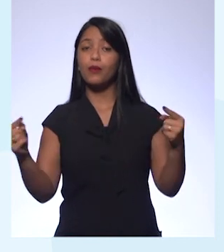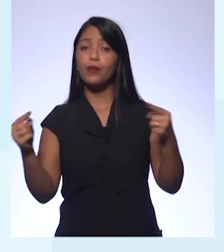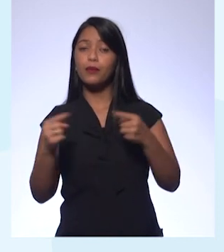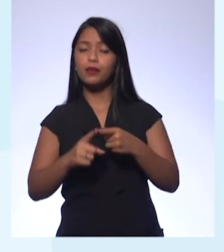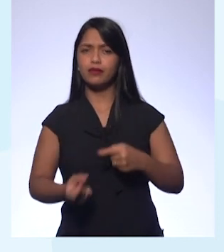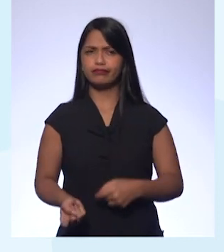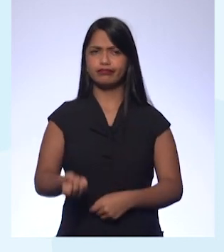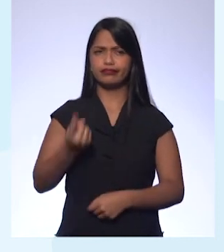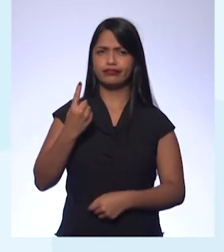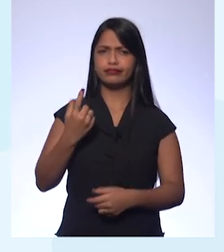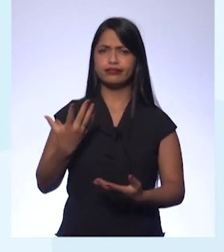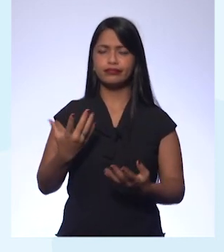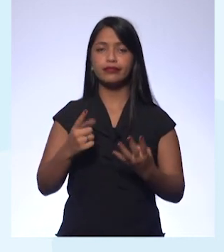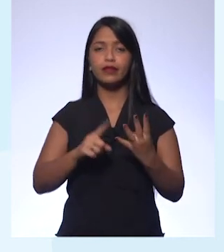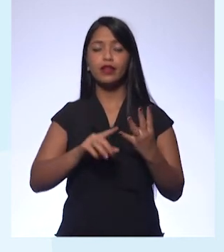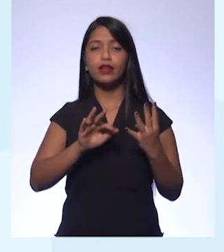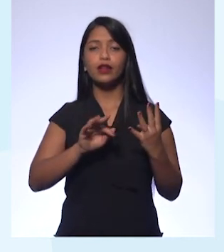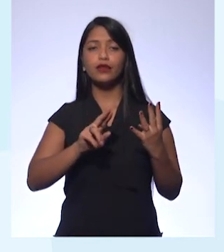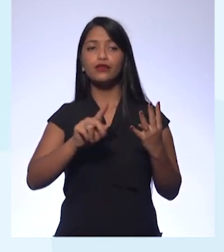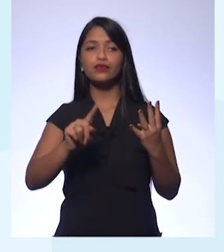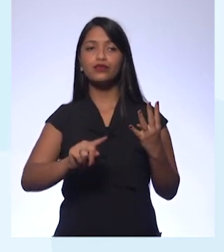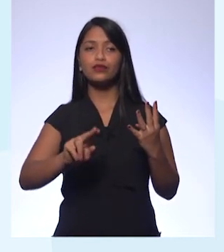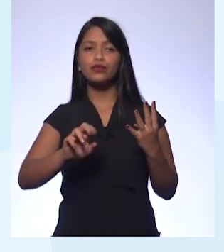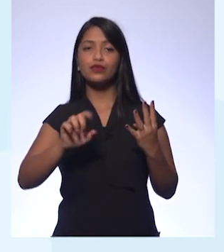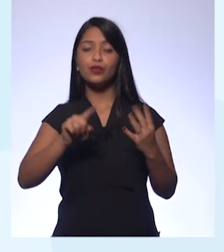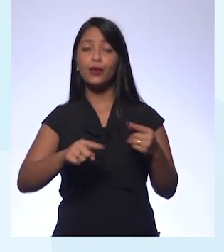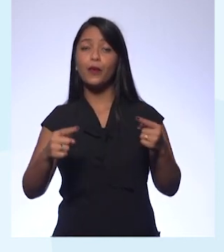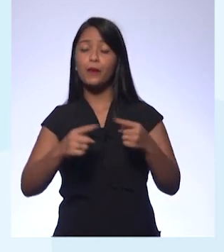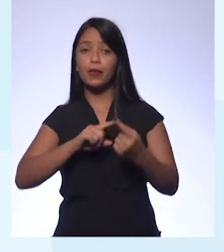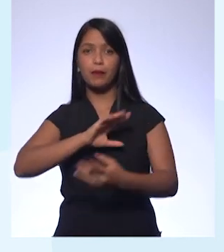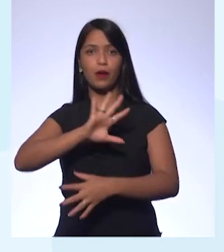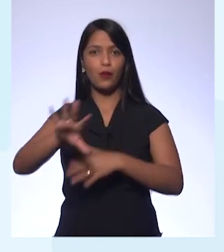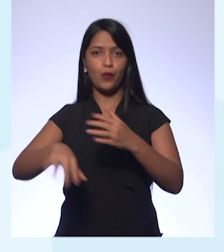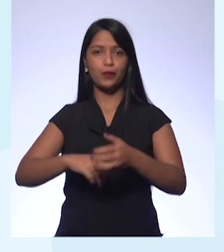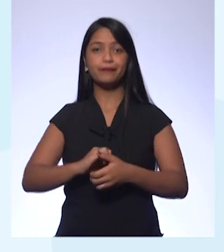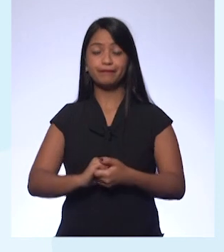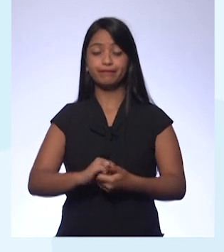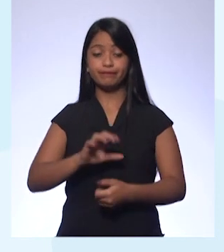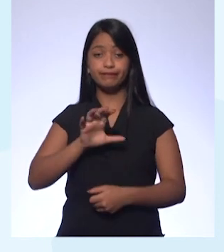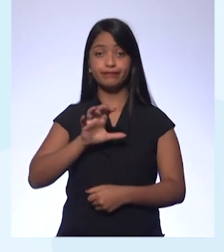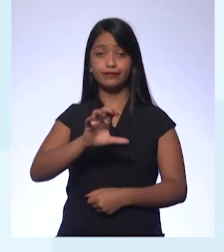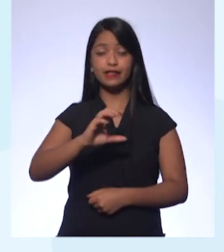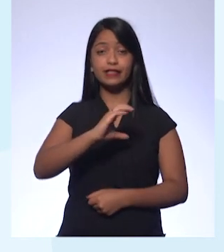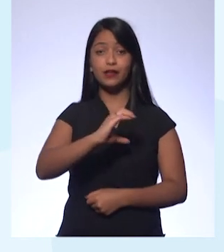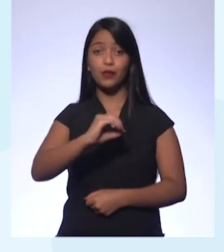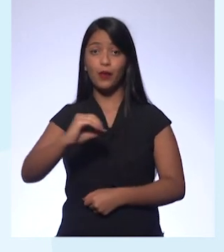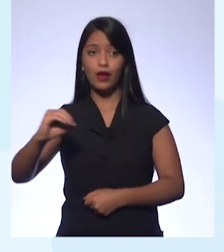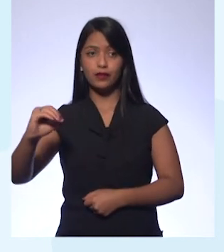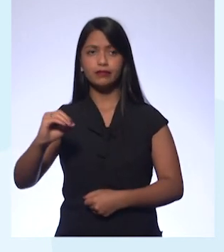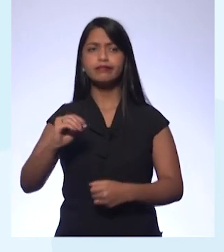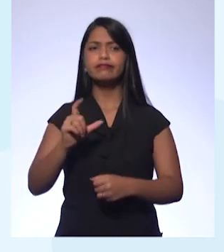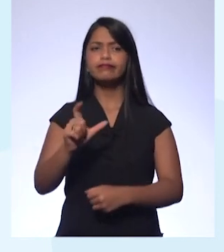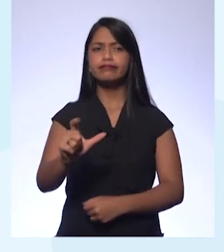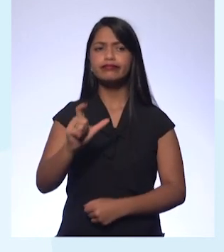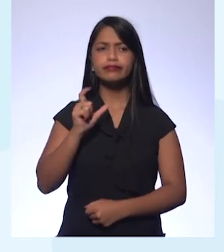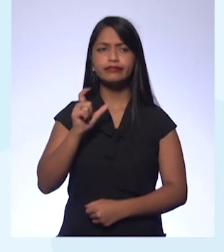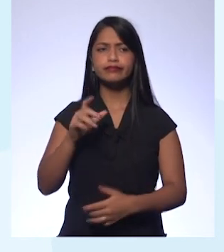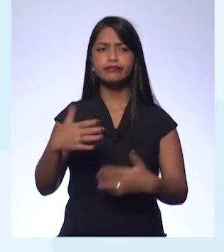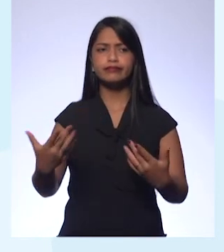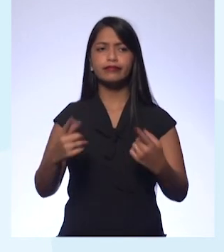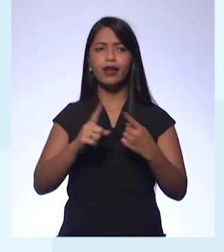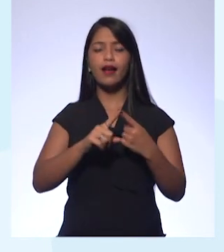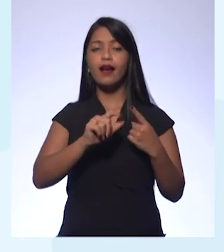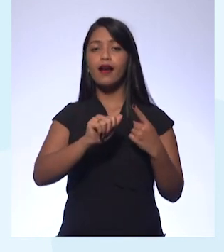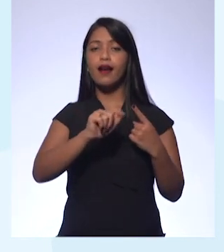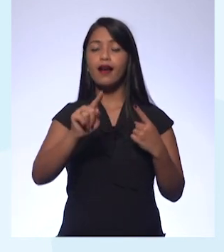aqui Centro-Oeste. Azangar, estragar-se, abiscoitar, herdar, borracho? Ou borra? É, acho que é